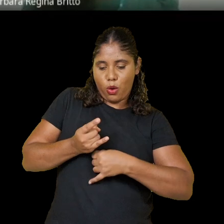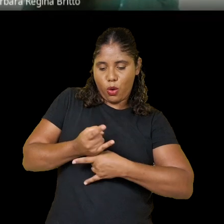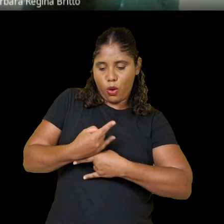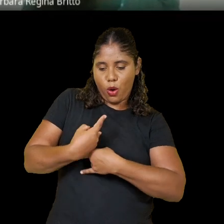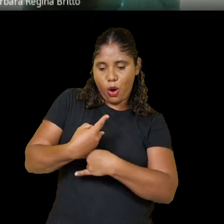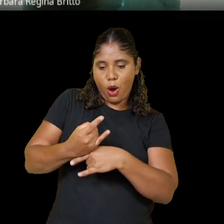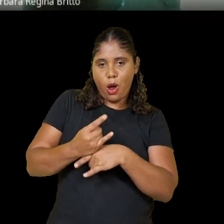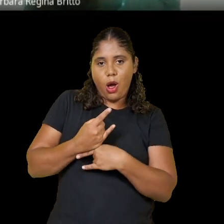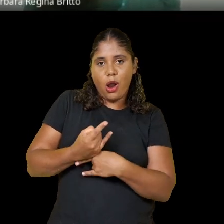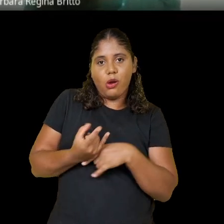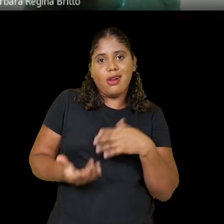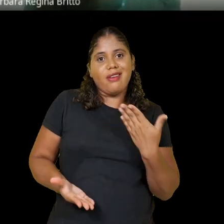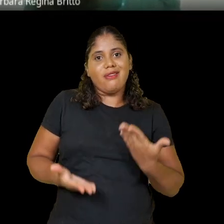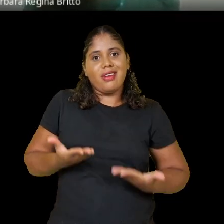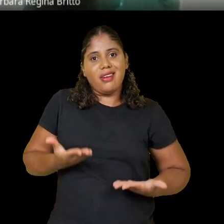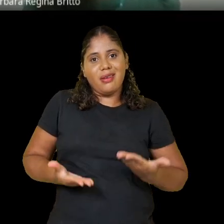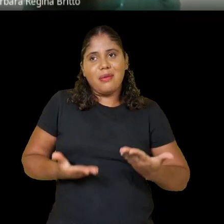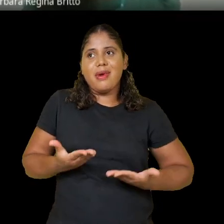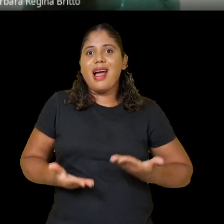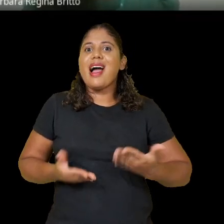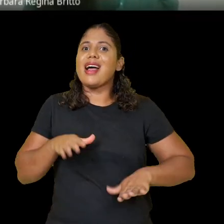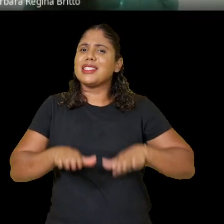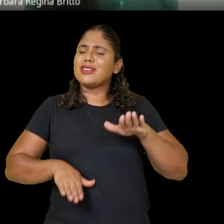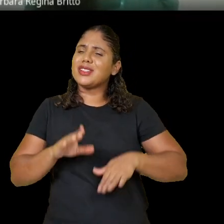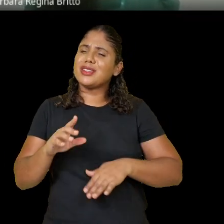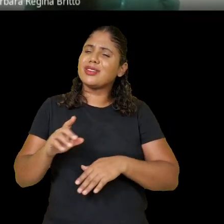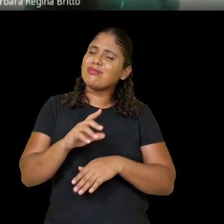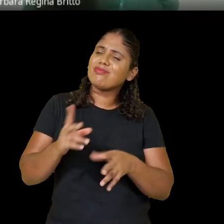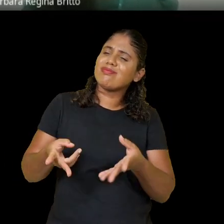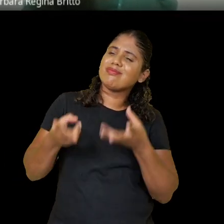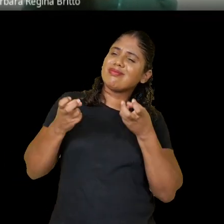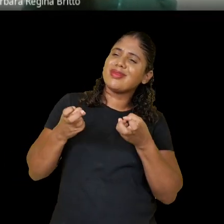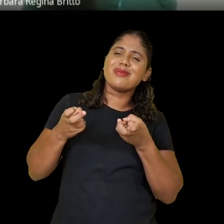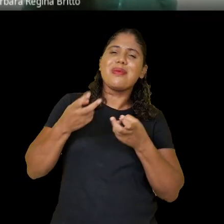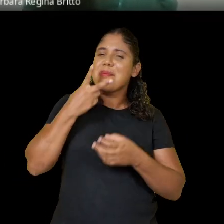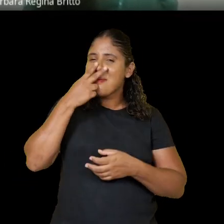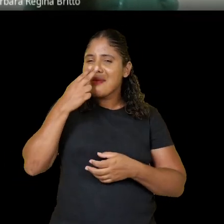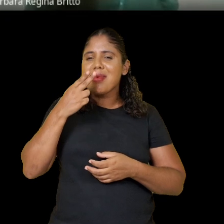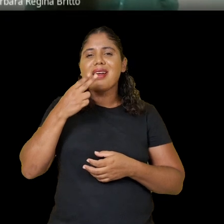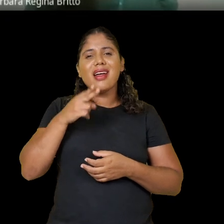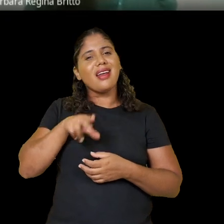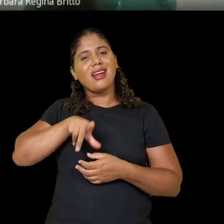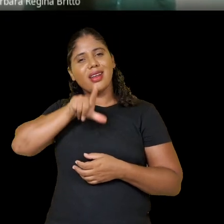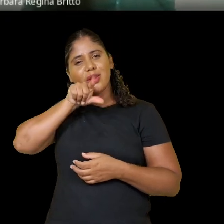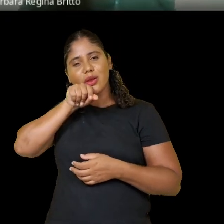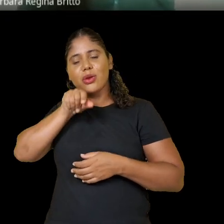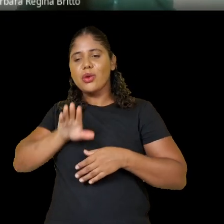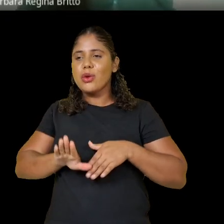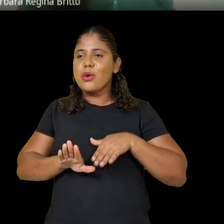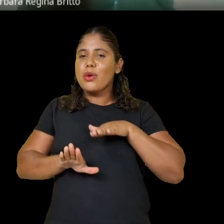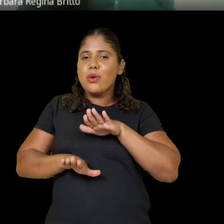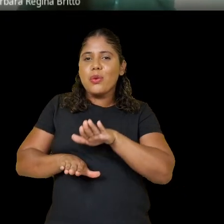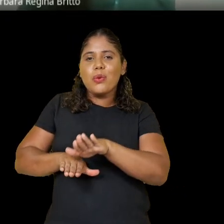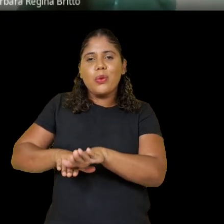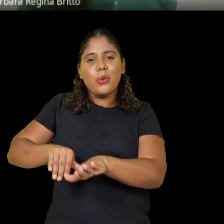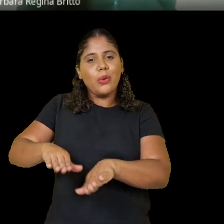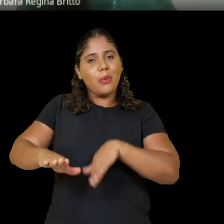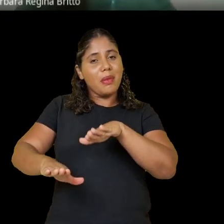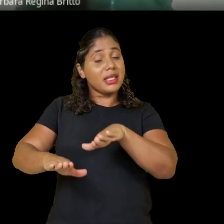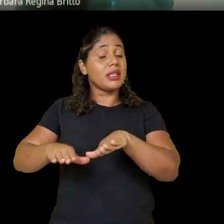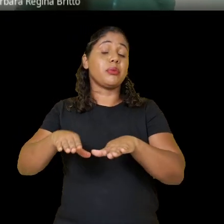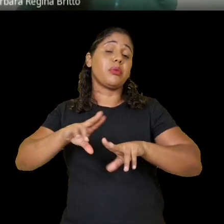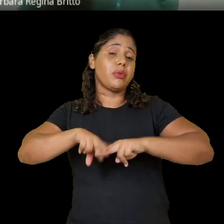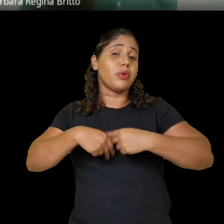né? Tudo isso para equilibrar o corpo da pessoa gestante ao